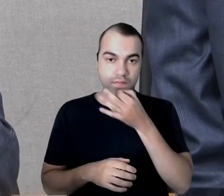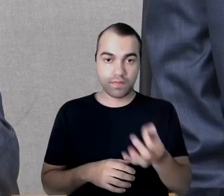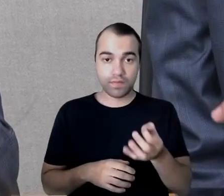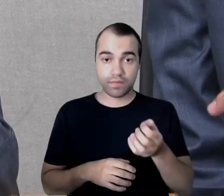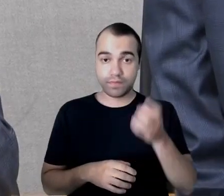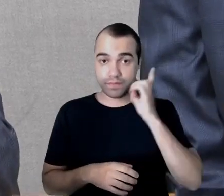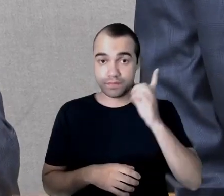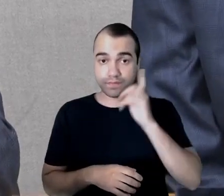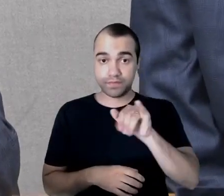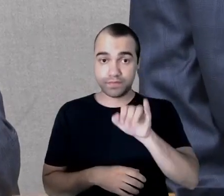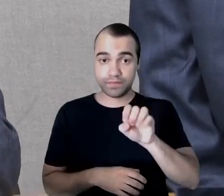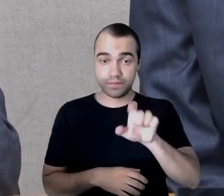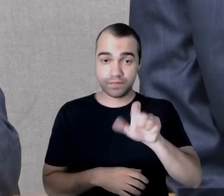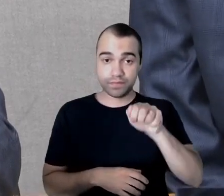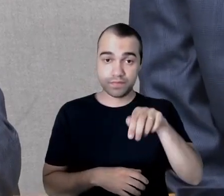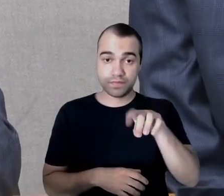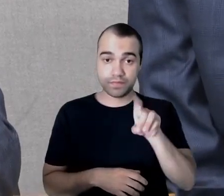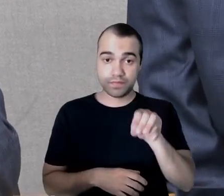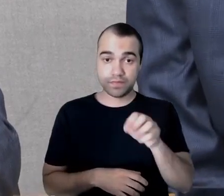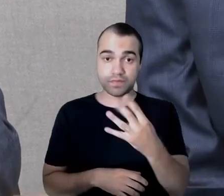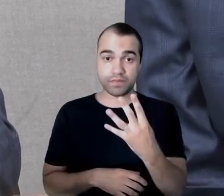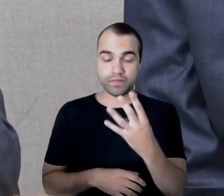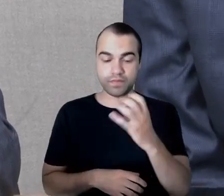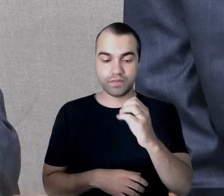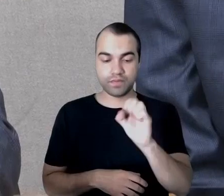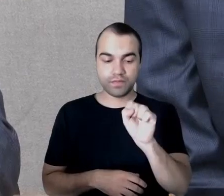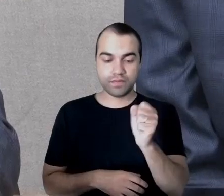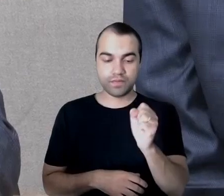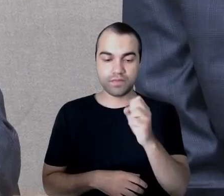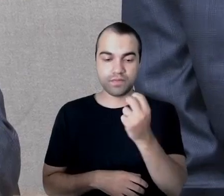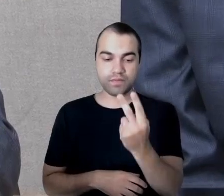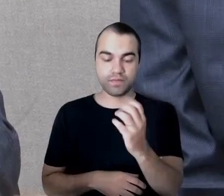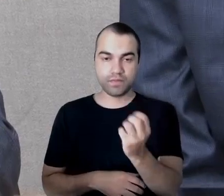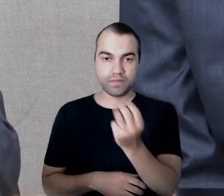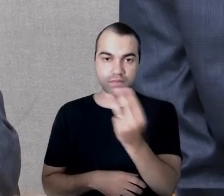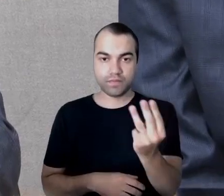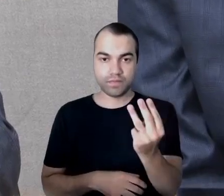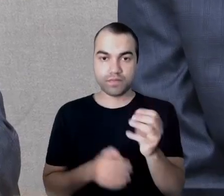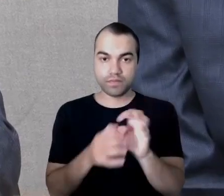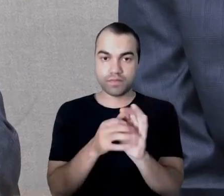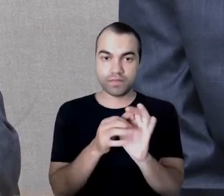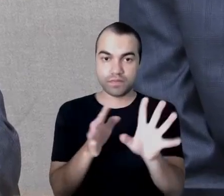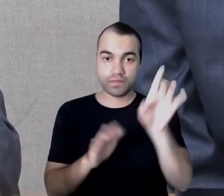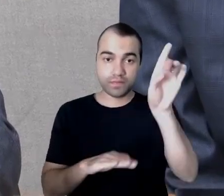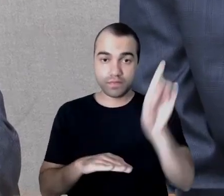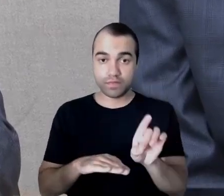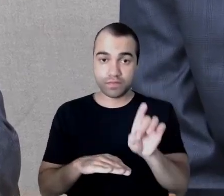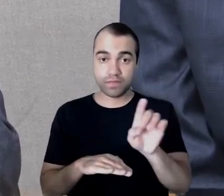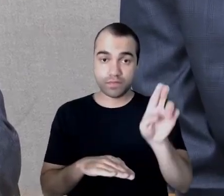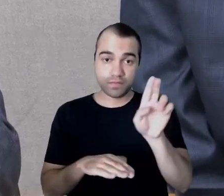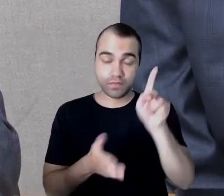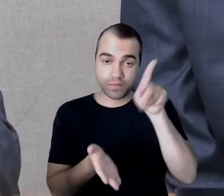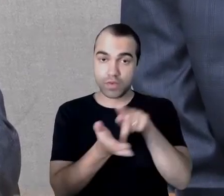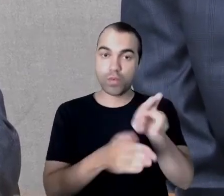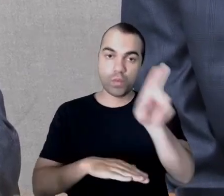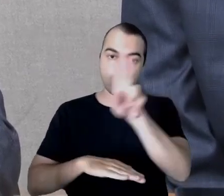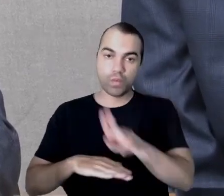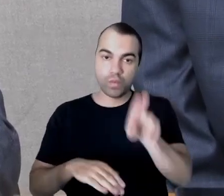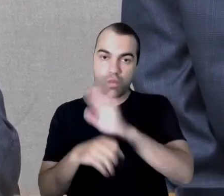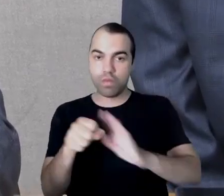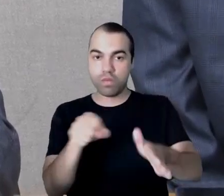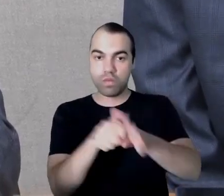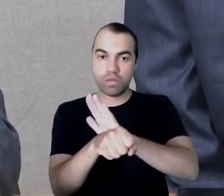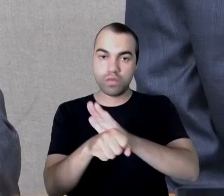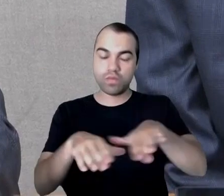que é o 408 408 de 2023 Versa sobre a concessão de direito real de uso para ocupação de áreas públicas